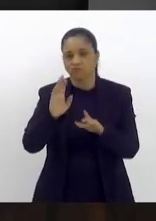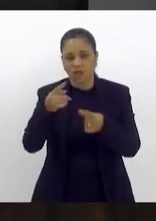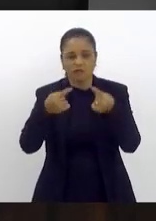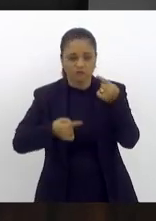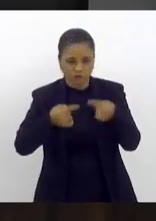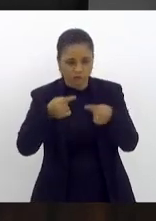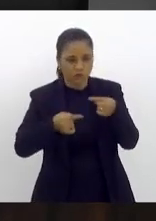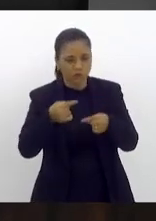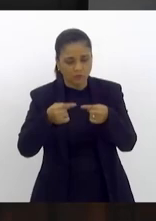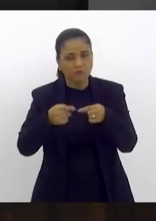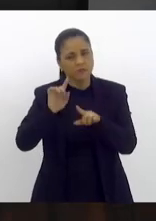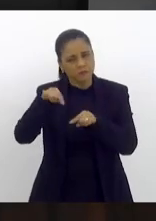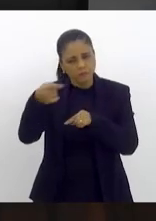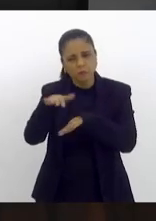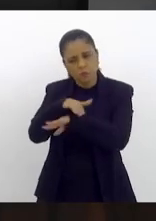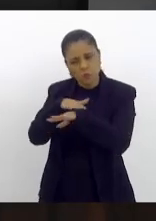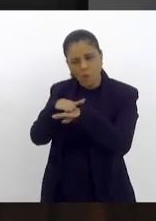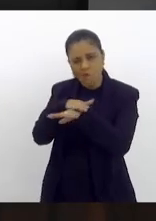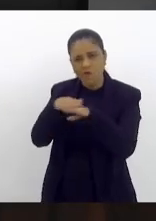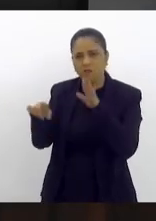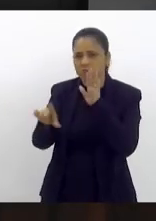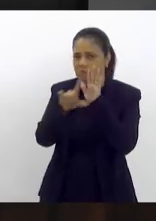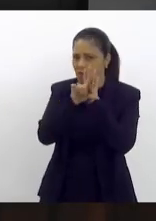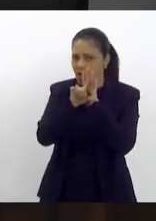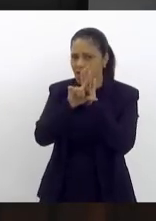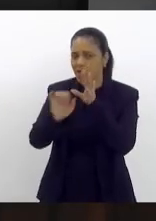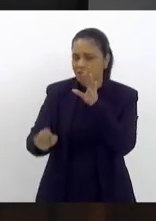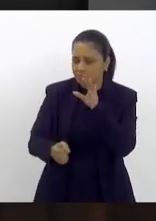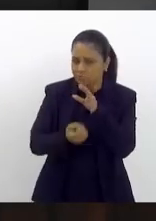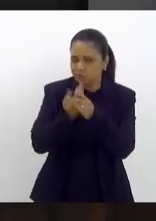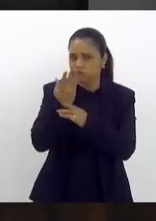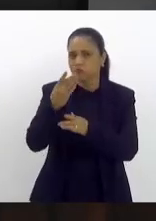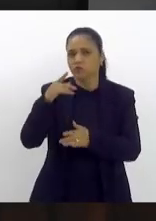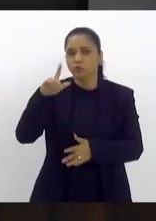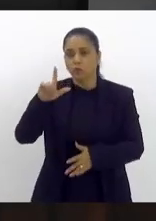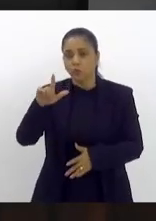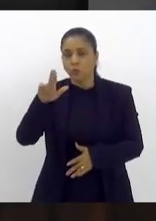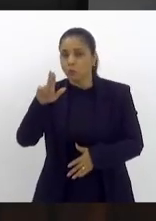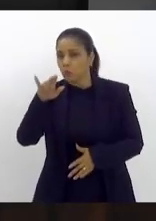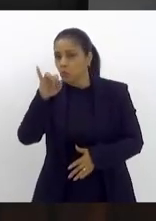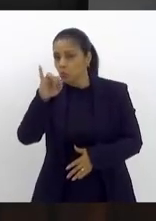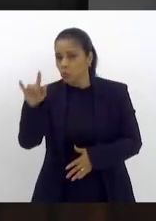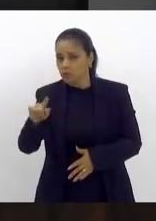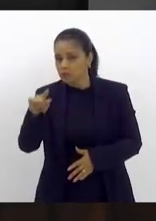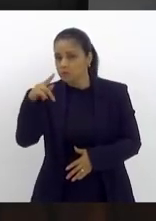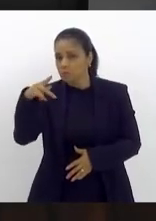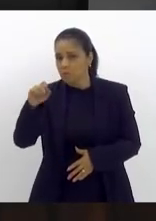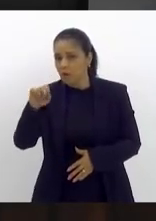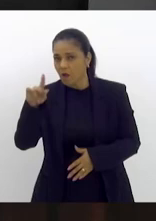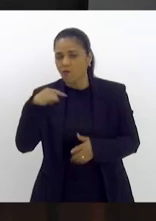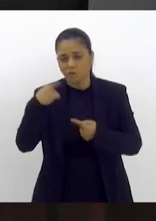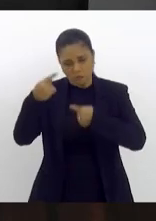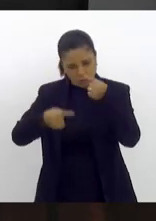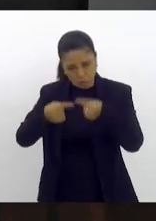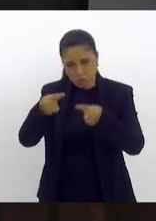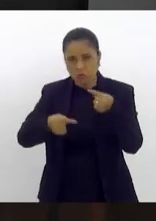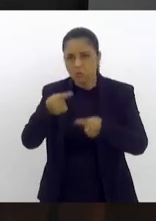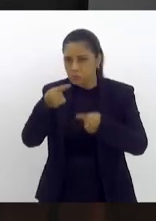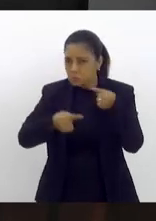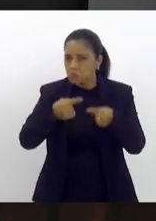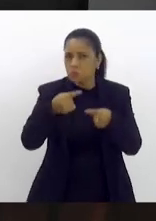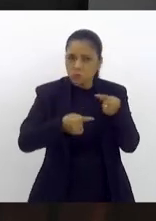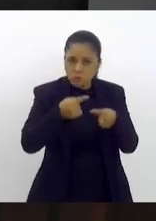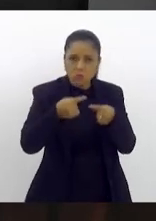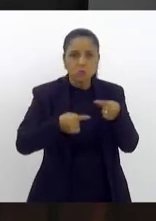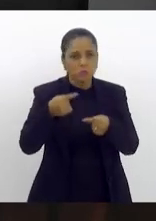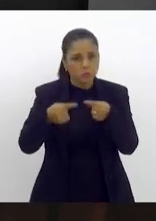o deputado Luiz Paulo, que tem uma legislação que é de autoria dele, se eu não me engano. Me lembro que foi uma discussão ampla, exatamente